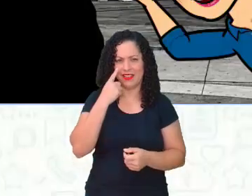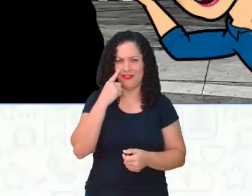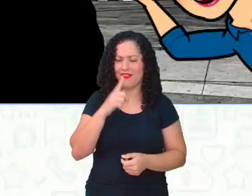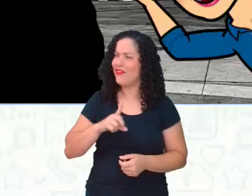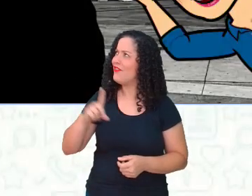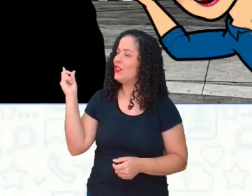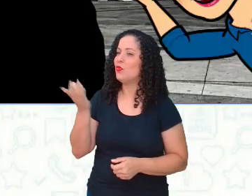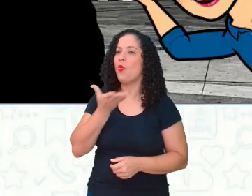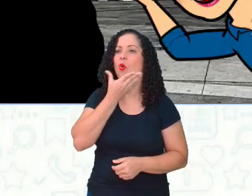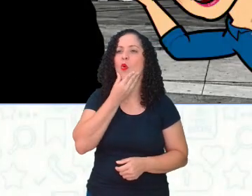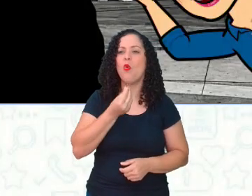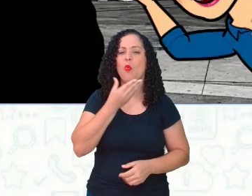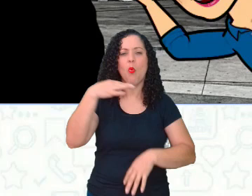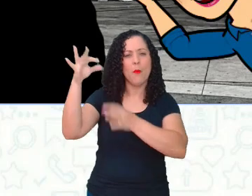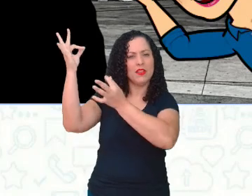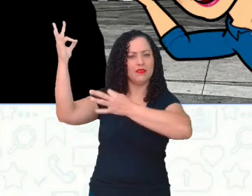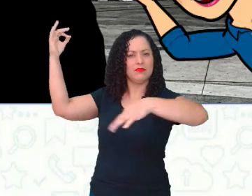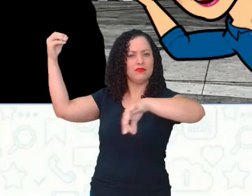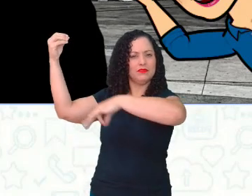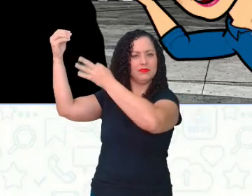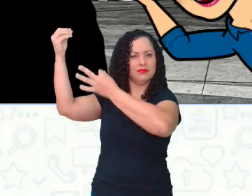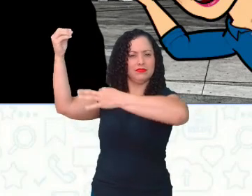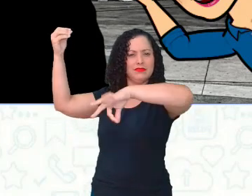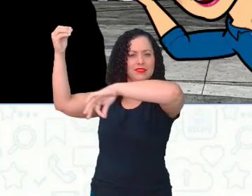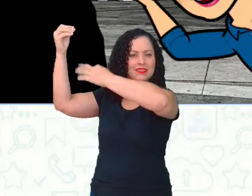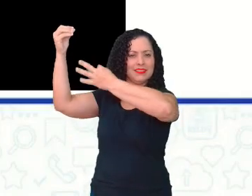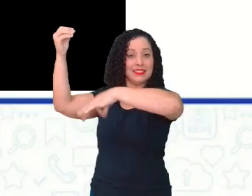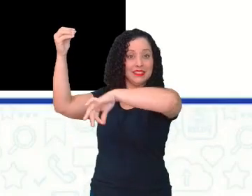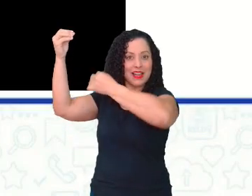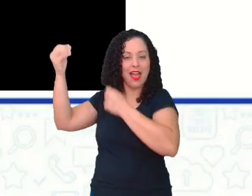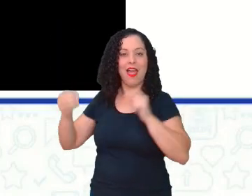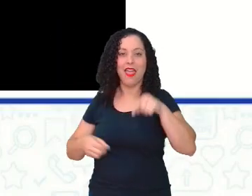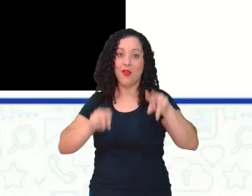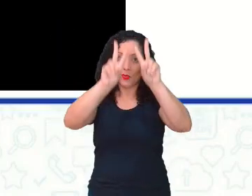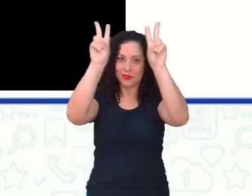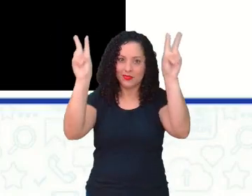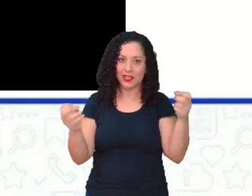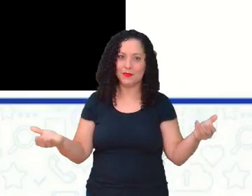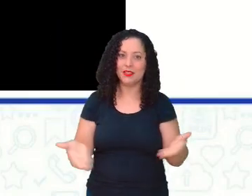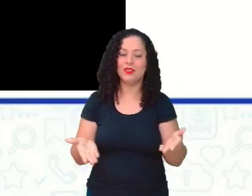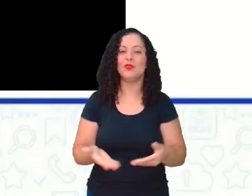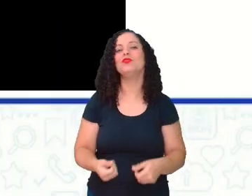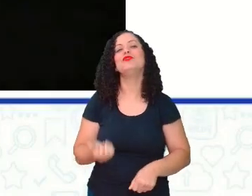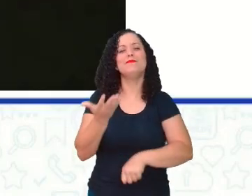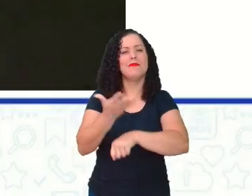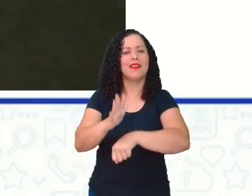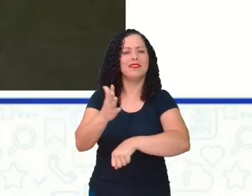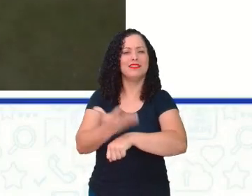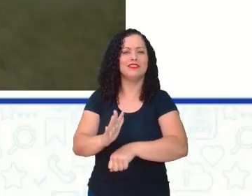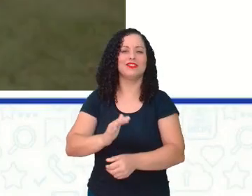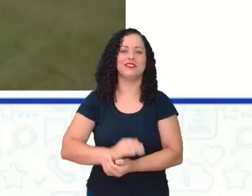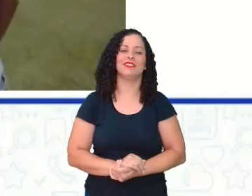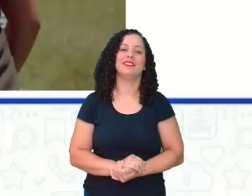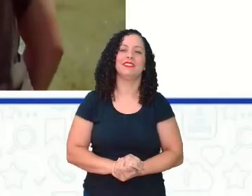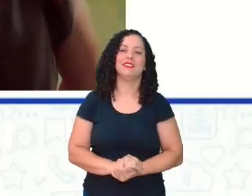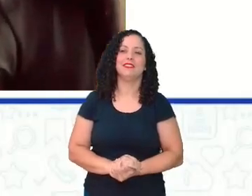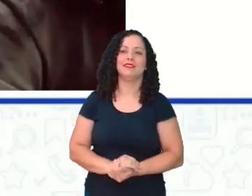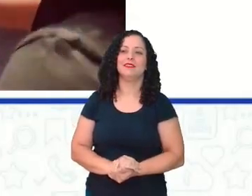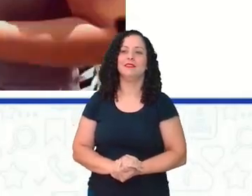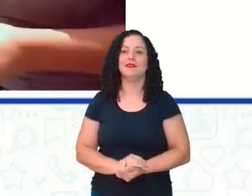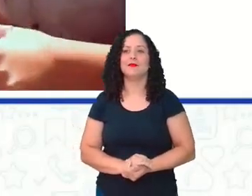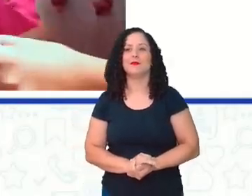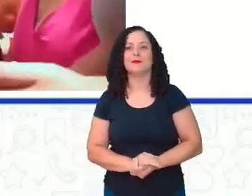músico tocando, que é o nosso tema, prática instrumental. Vamos ver?